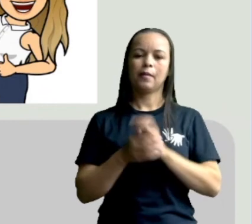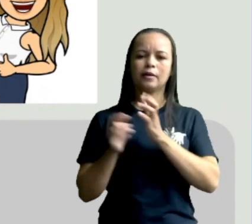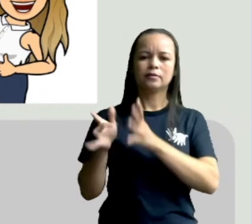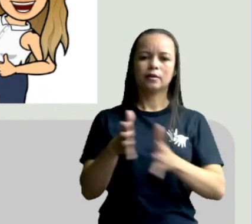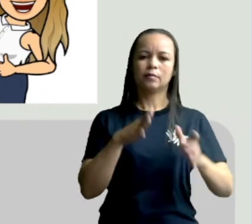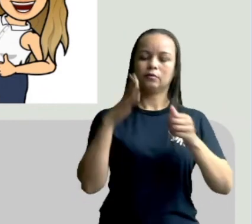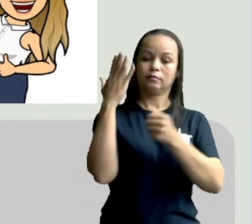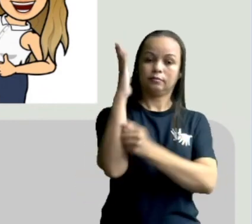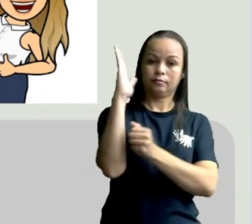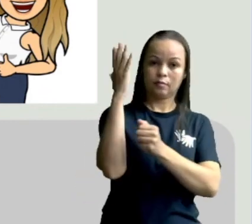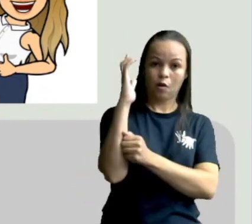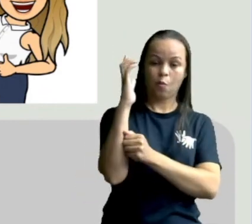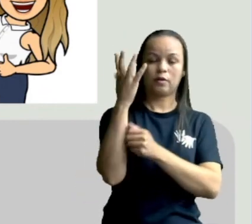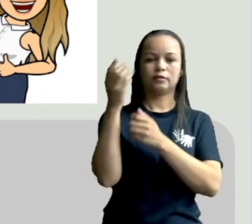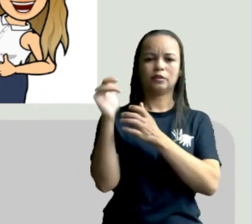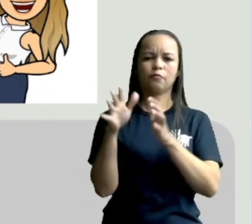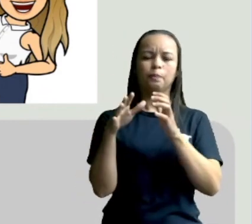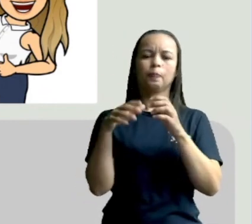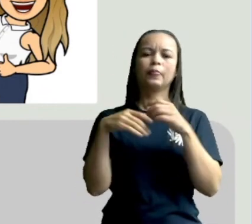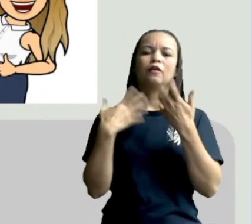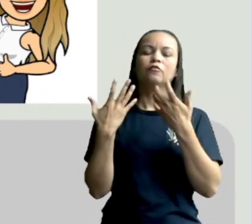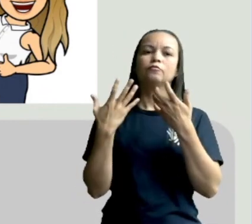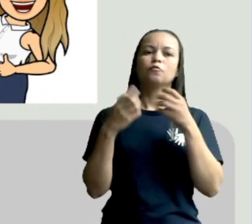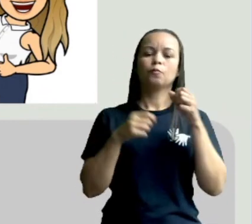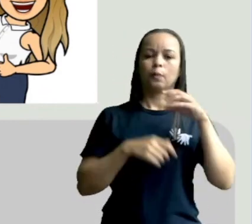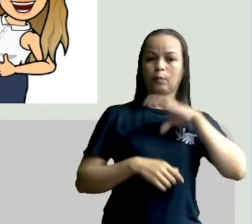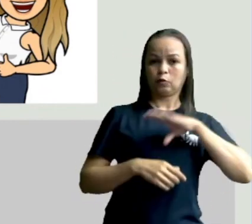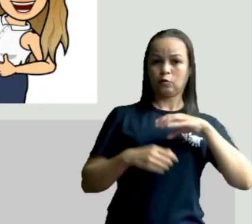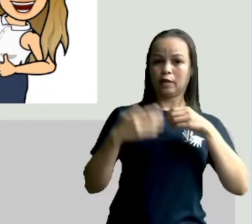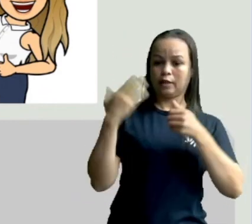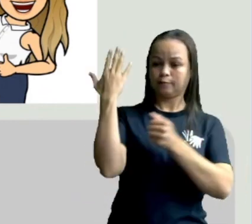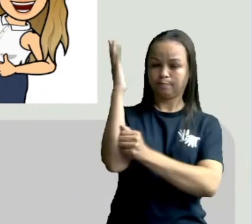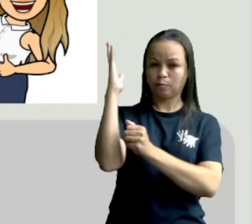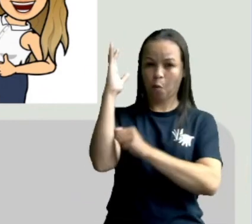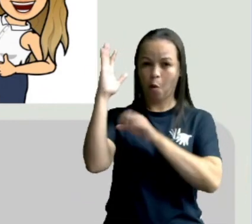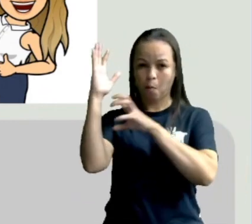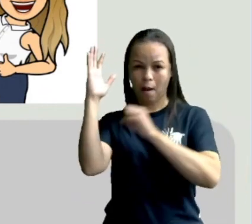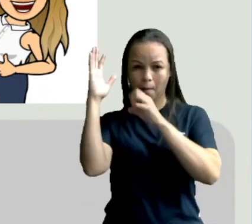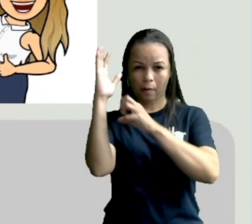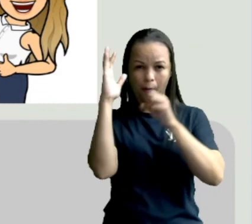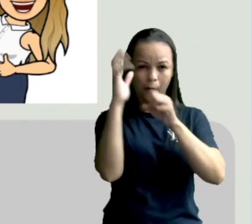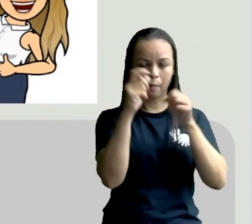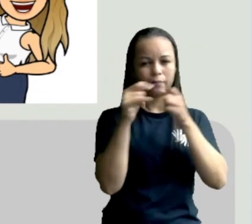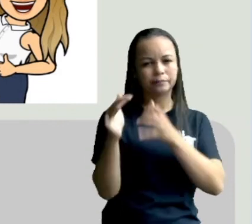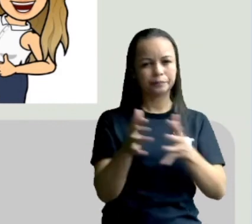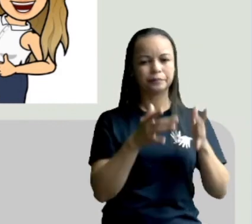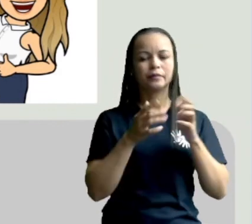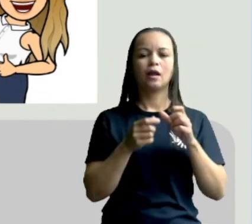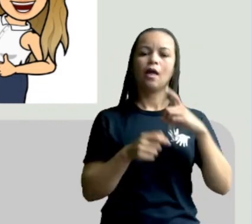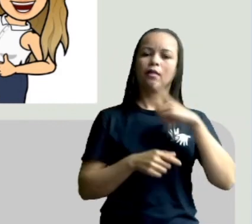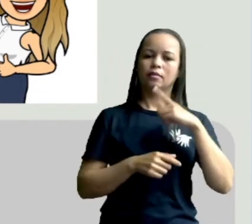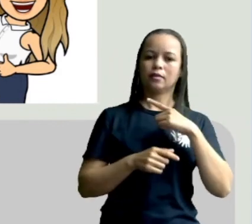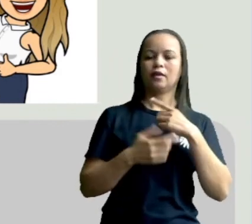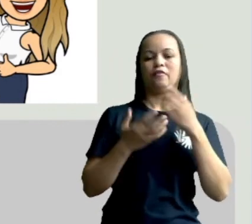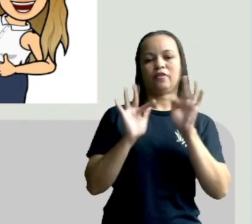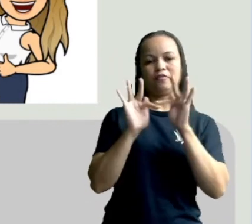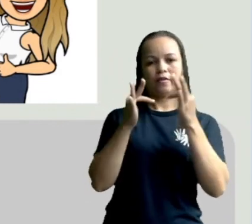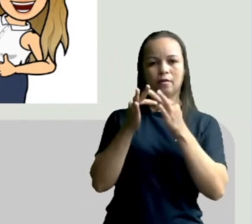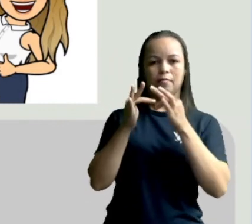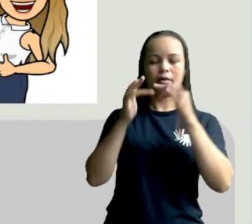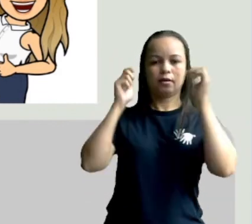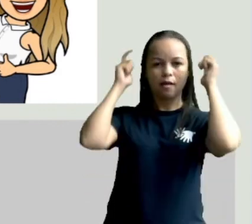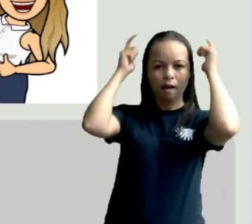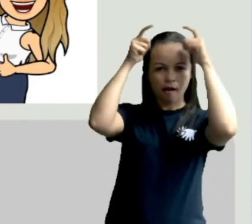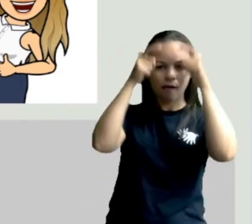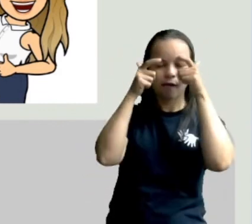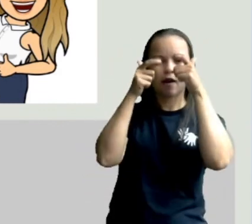pau-brasil, foi quando o pau-brasil foi explorado pelos portugueses. Teve a vinda da família real, né, em